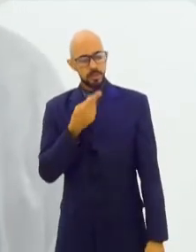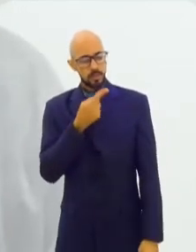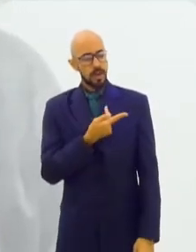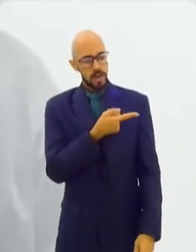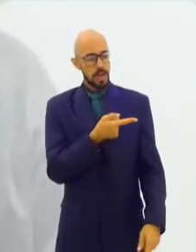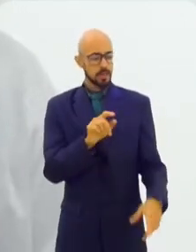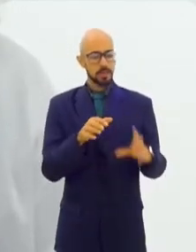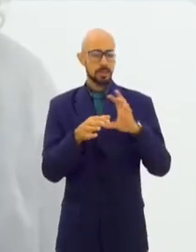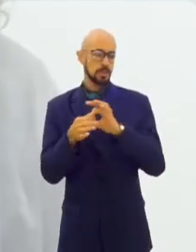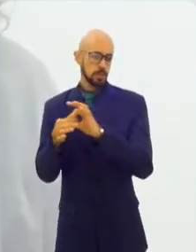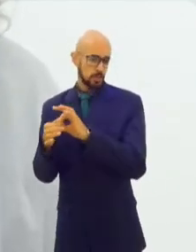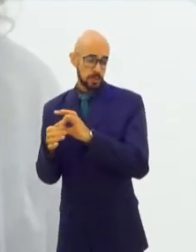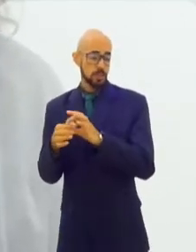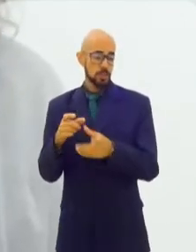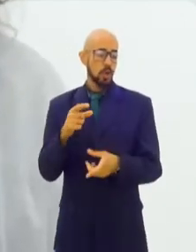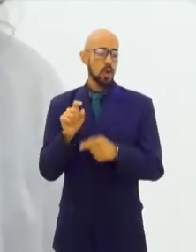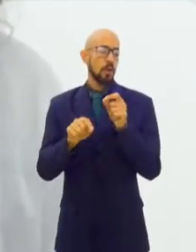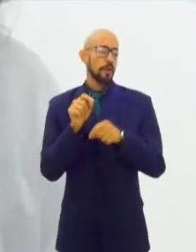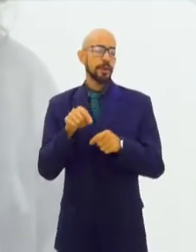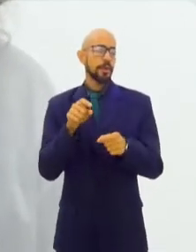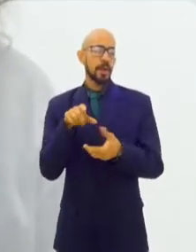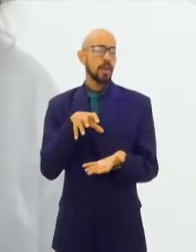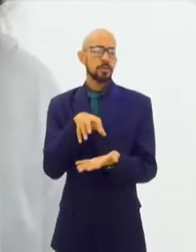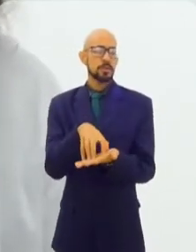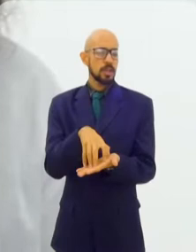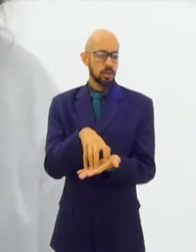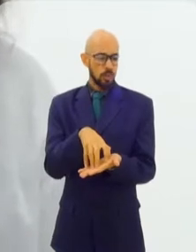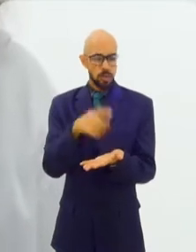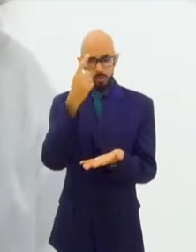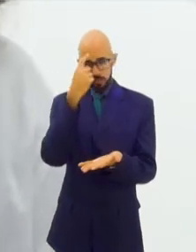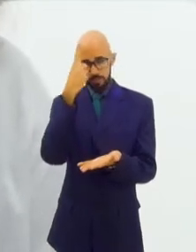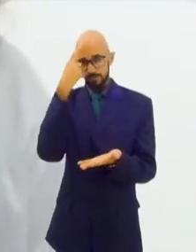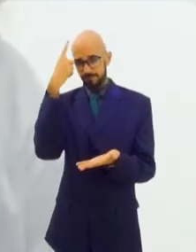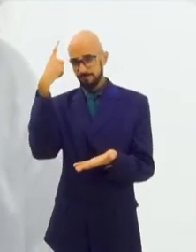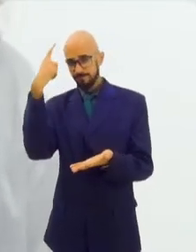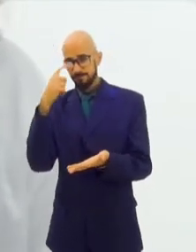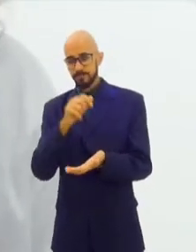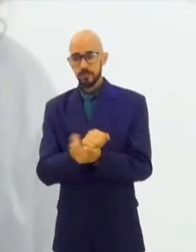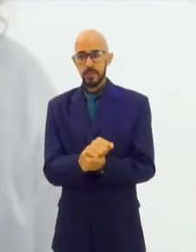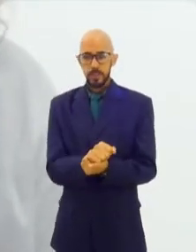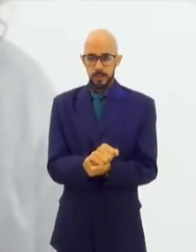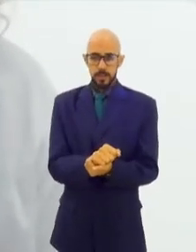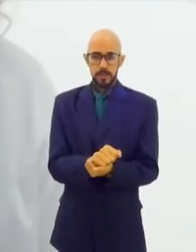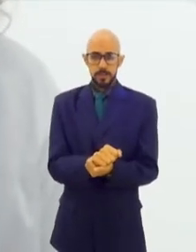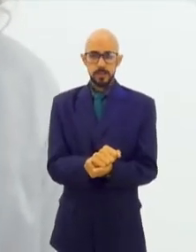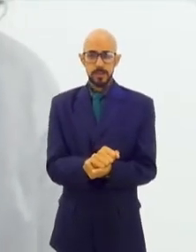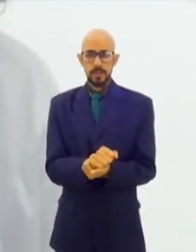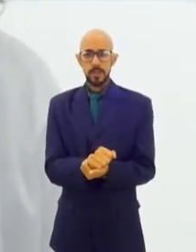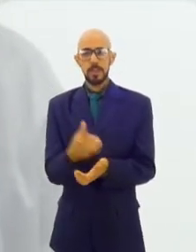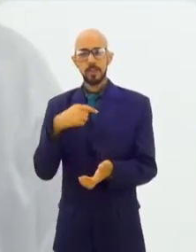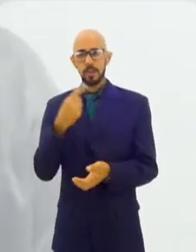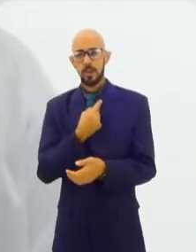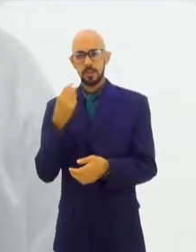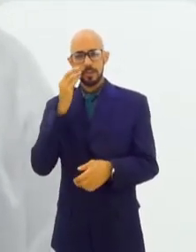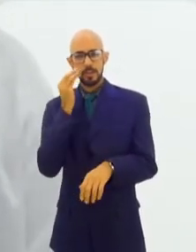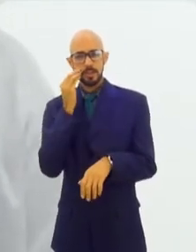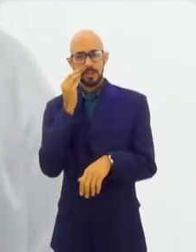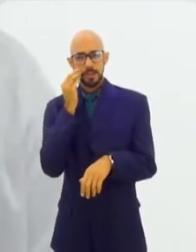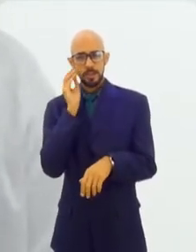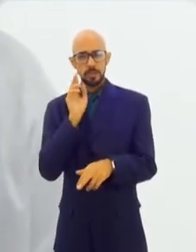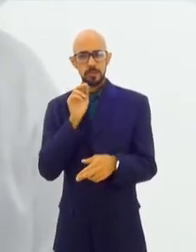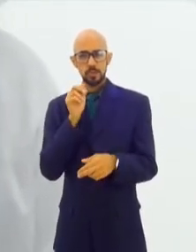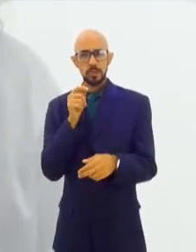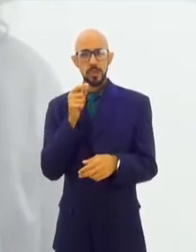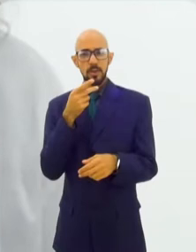pouquinho dessa perspectiva é do que que é a indústria criativa que avisava peia já há muitos anos essas 7ª edição aí procurou